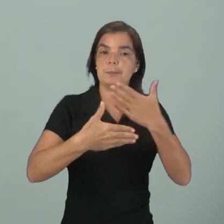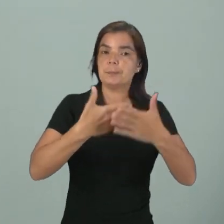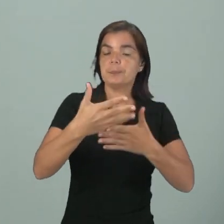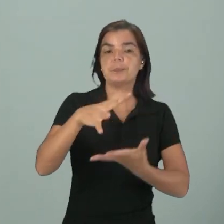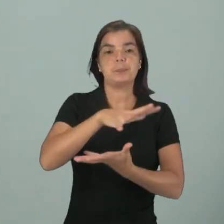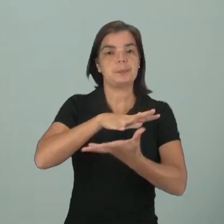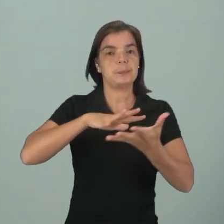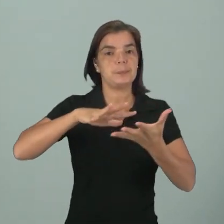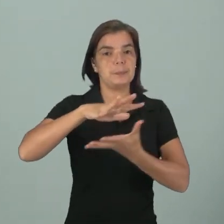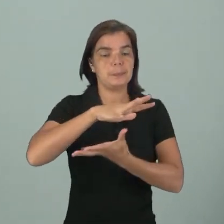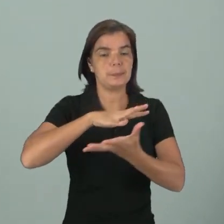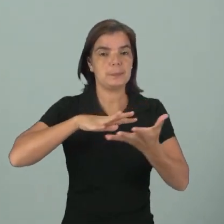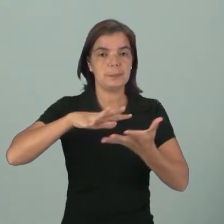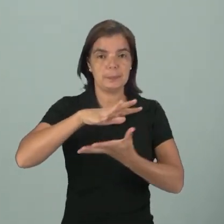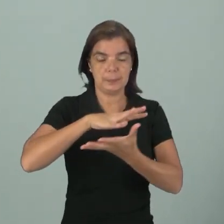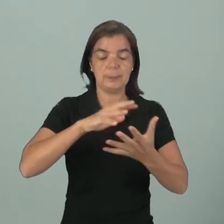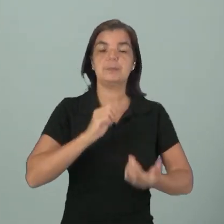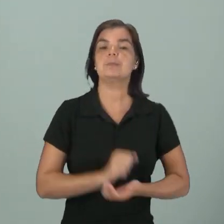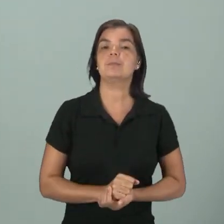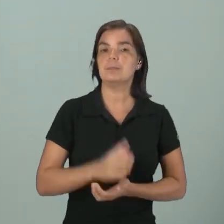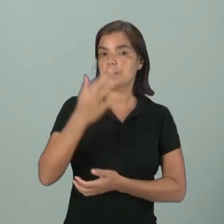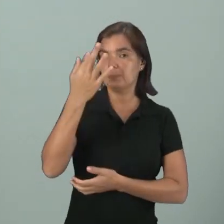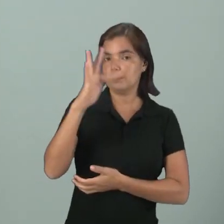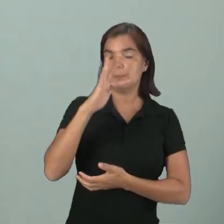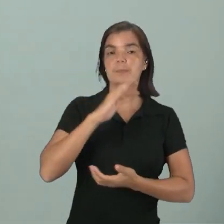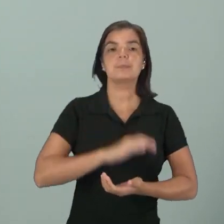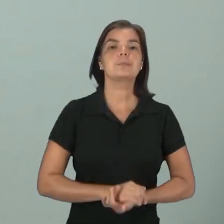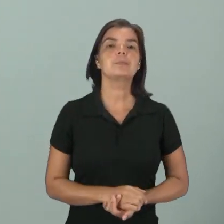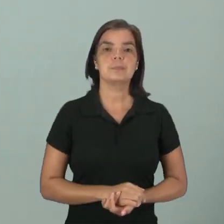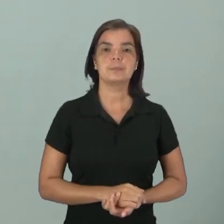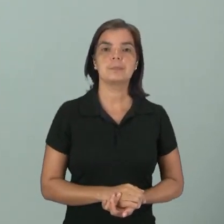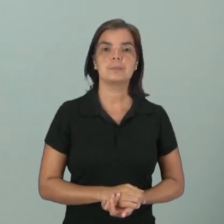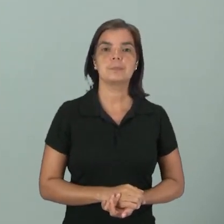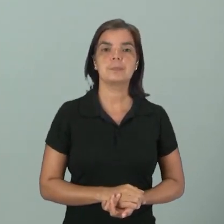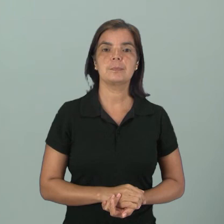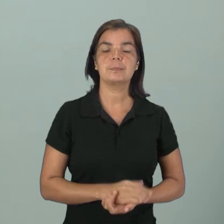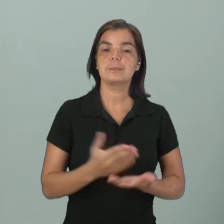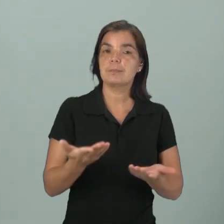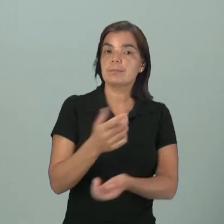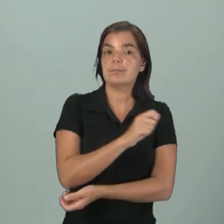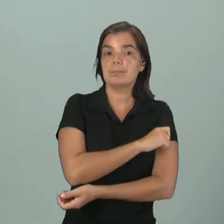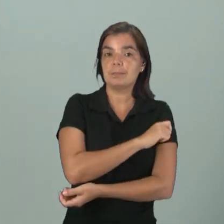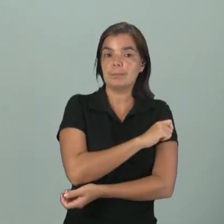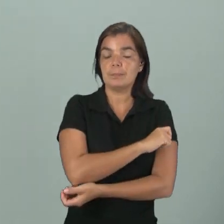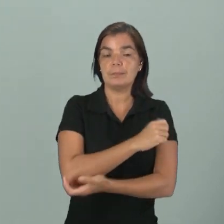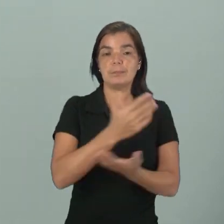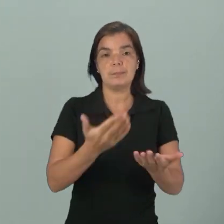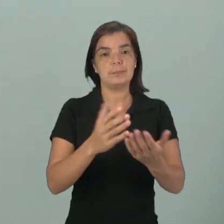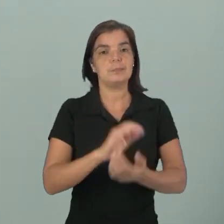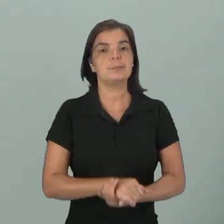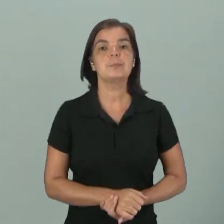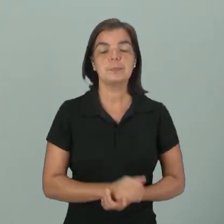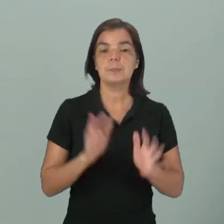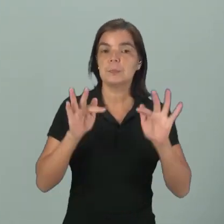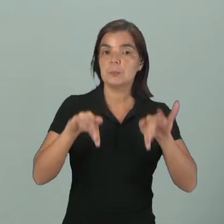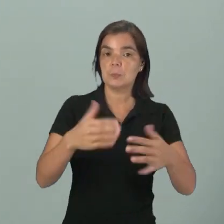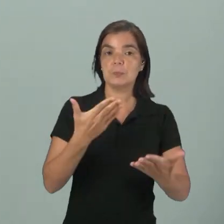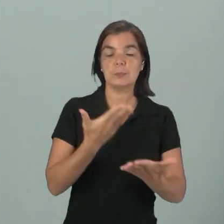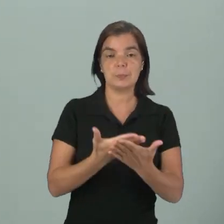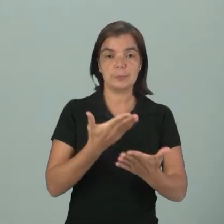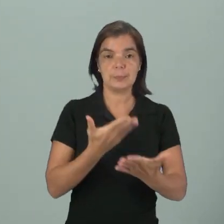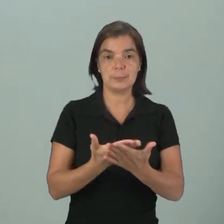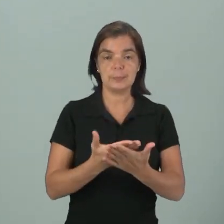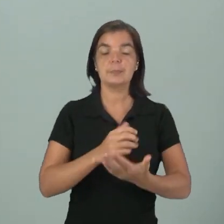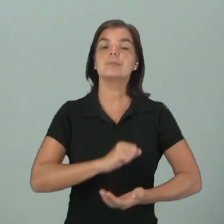processo revolucionário que se deu através da Revolução Francesa. Caríssimos alunos e alunas, eu estou